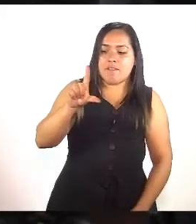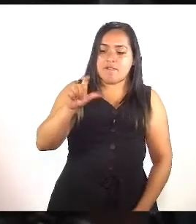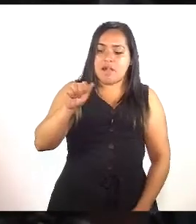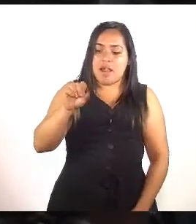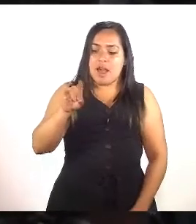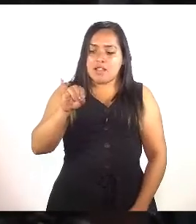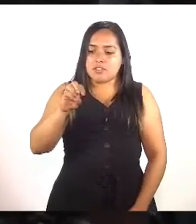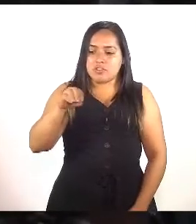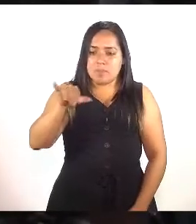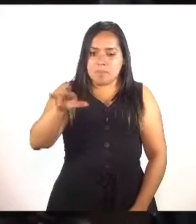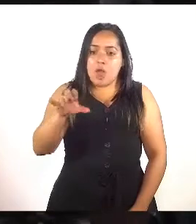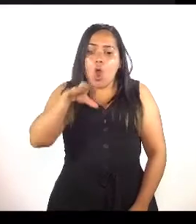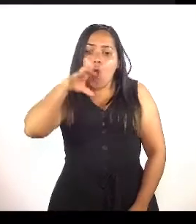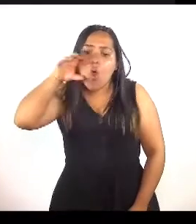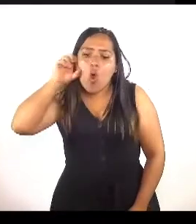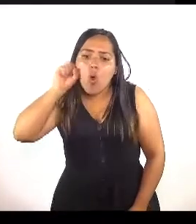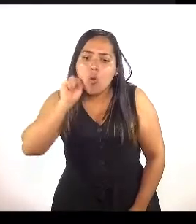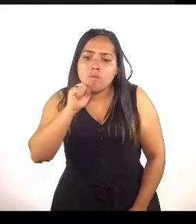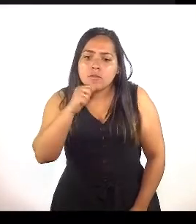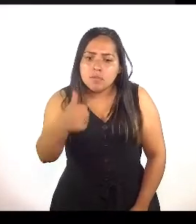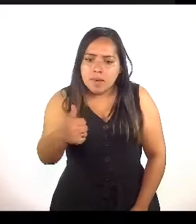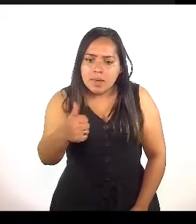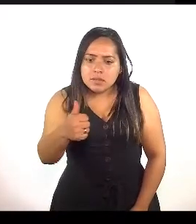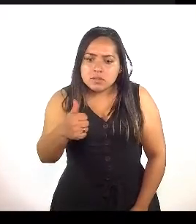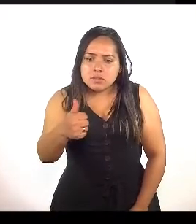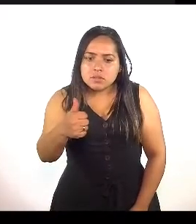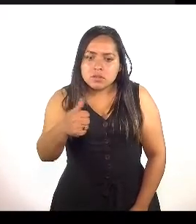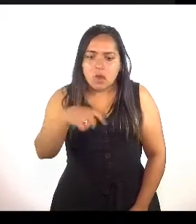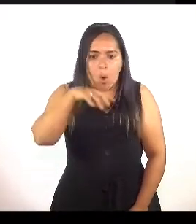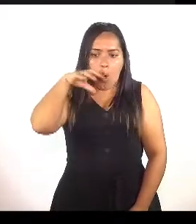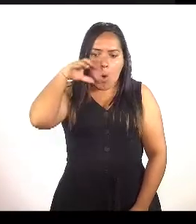Nos ouve bem Quero aí? me inscrever, Bacelar. Tá.